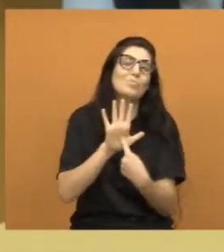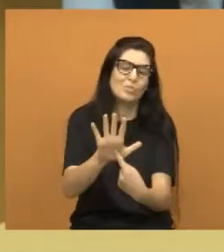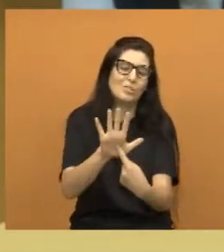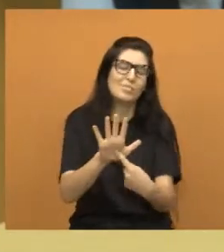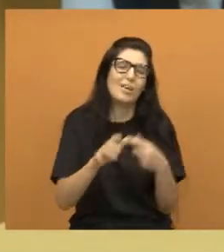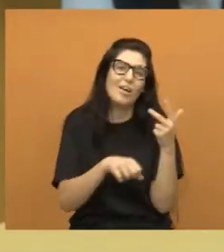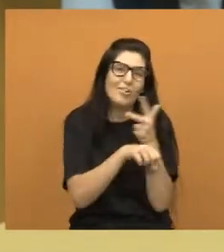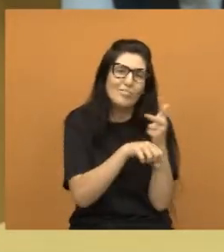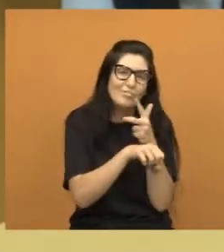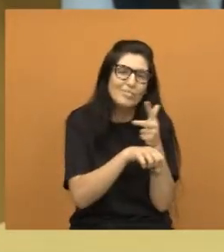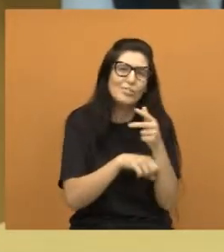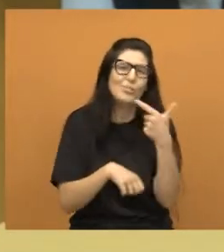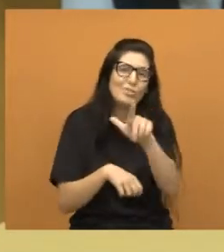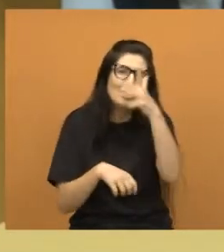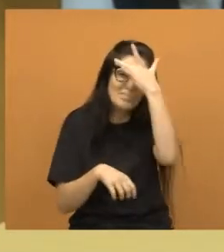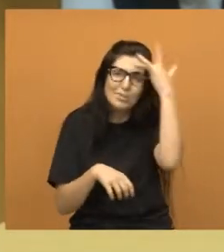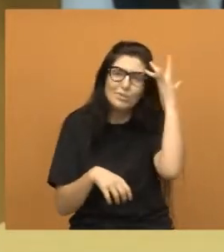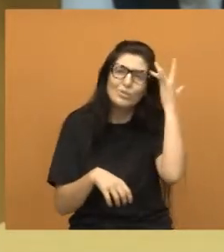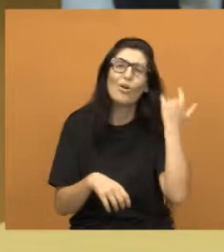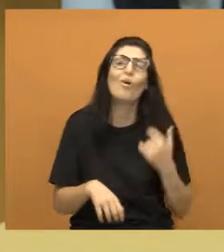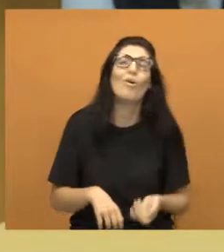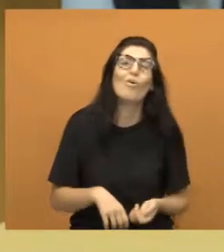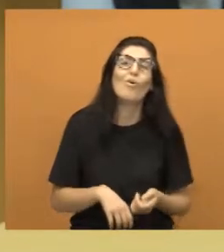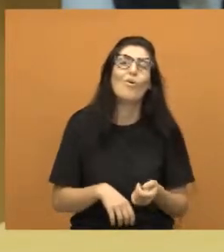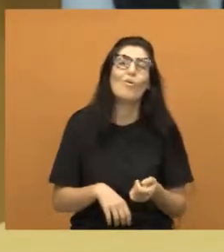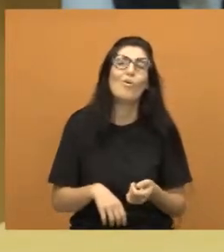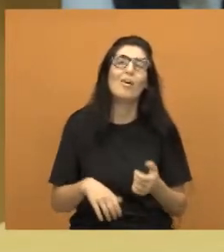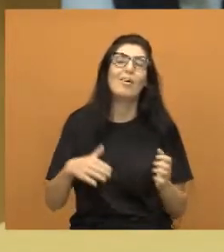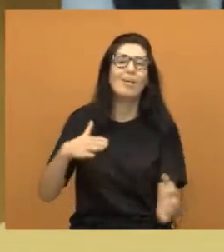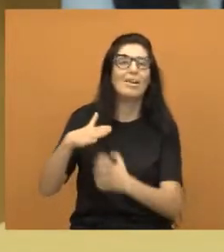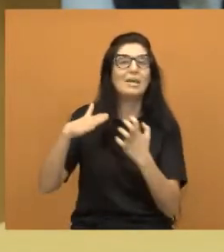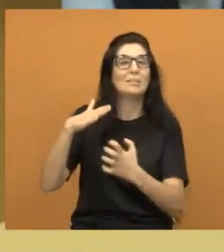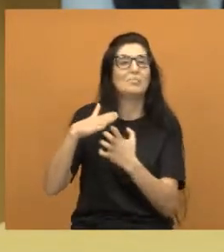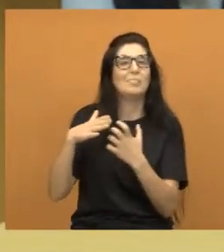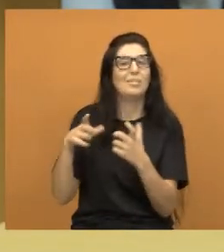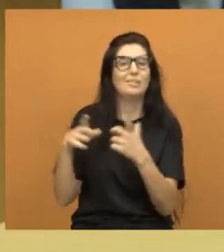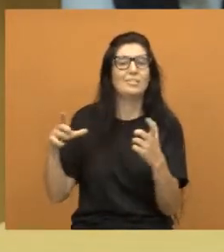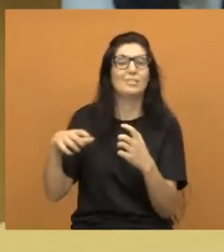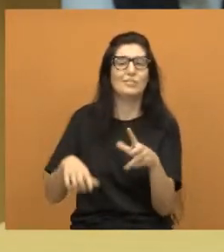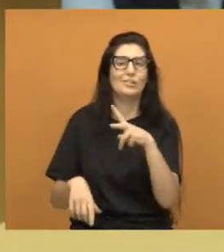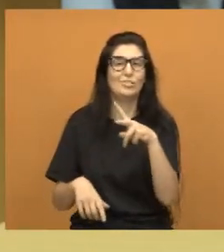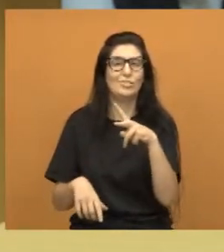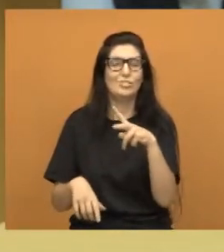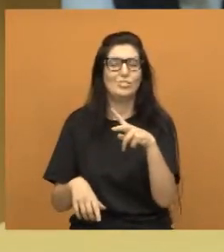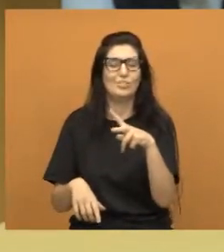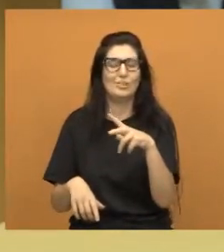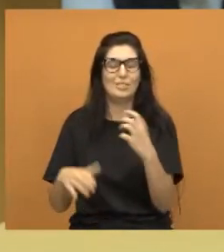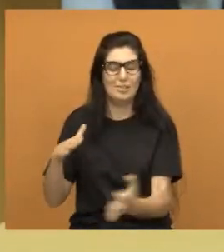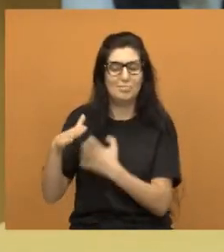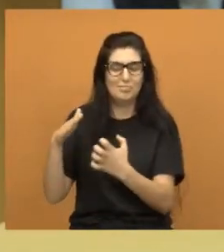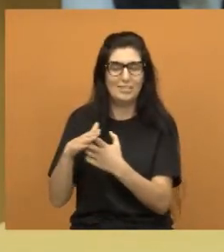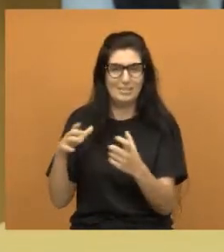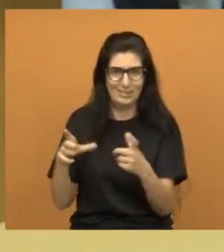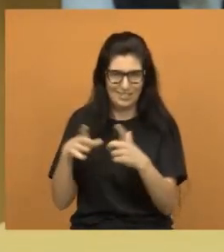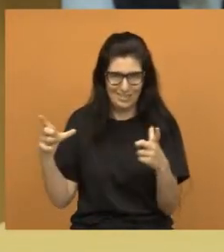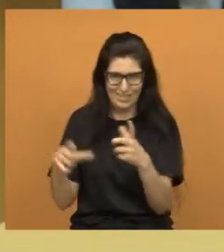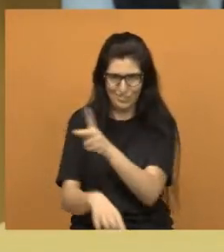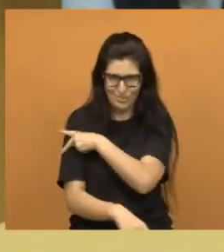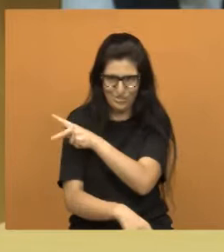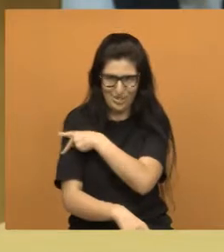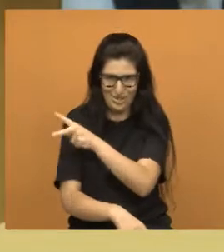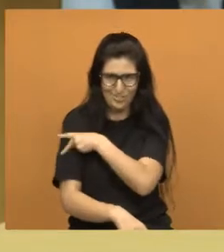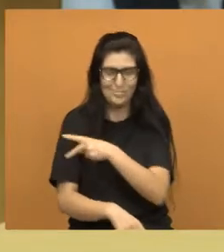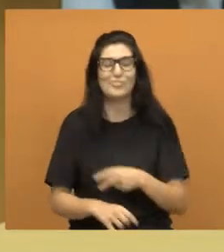disso aí. Sabe quem? É empresário que já vai ser candidato da cidade. Aí ele vai